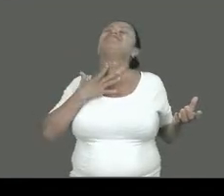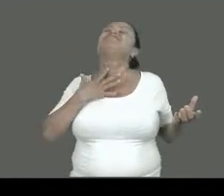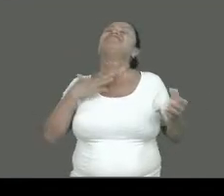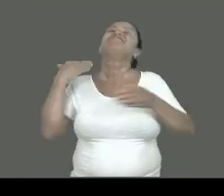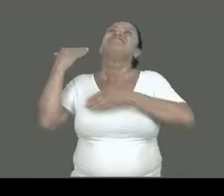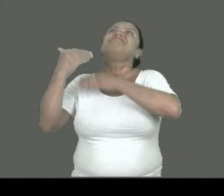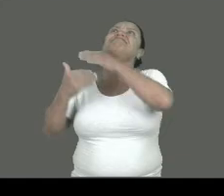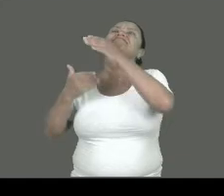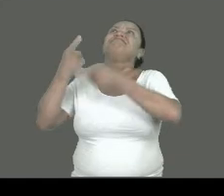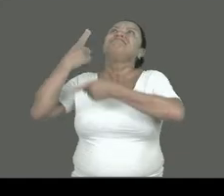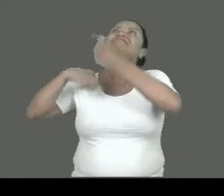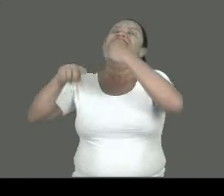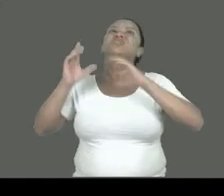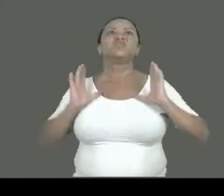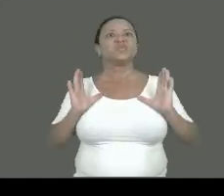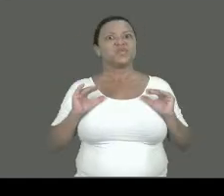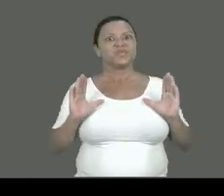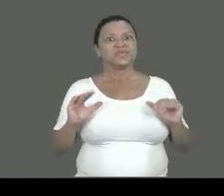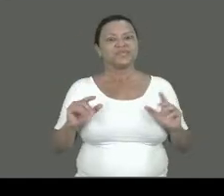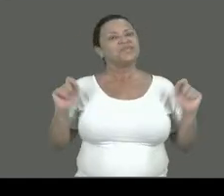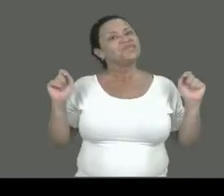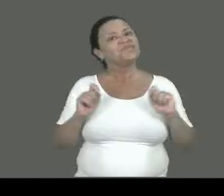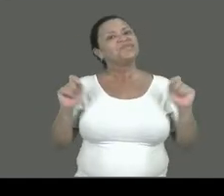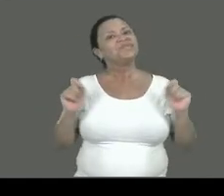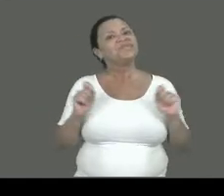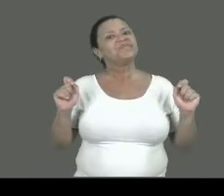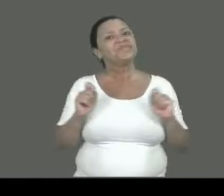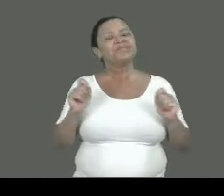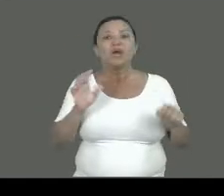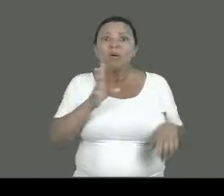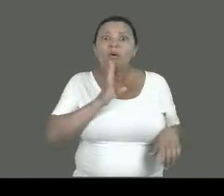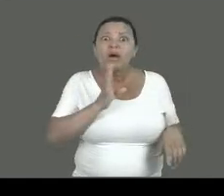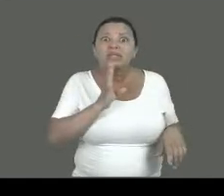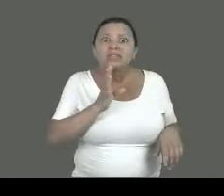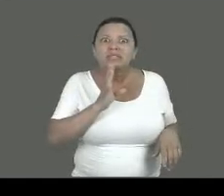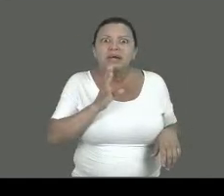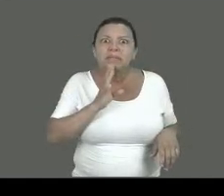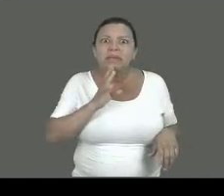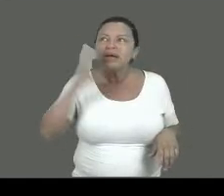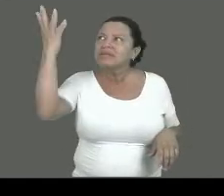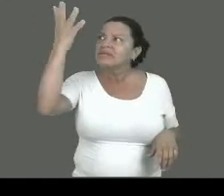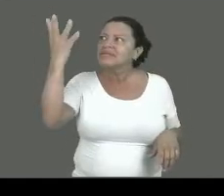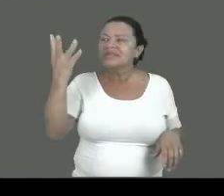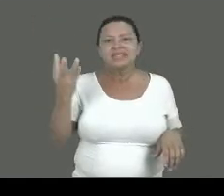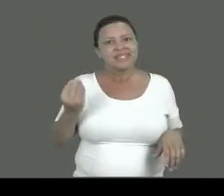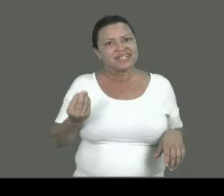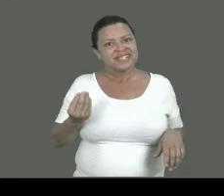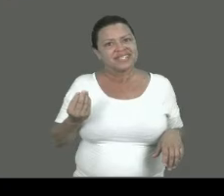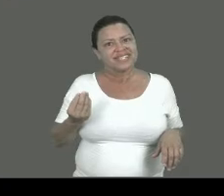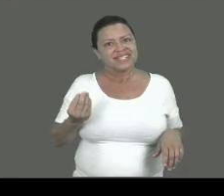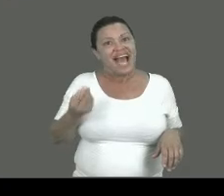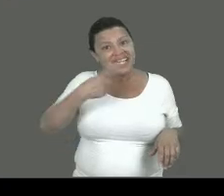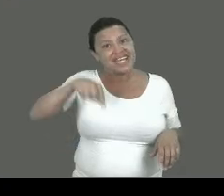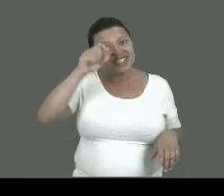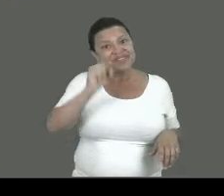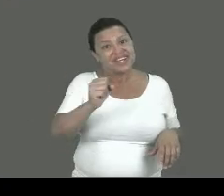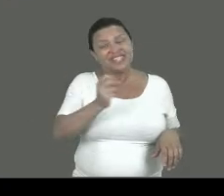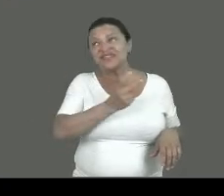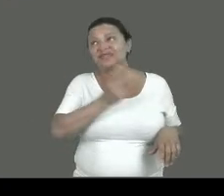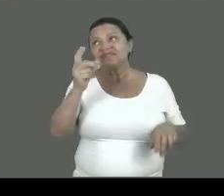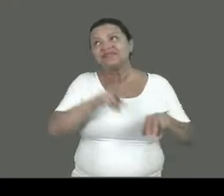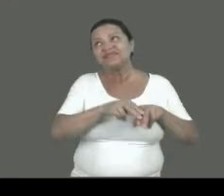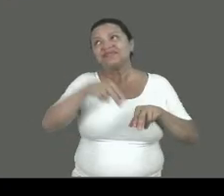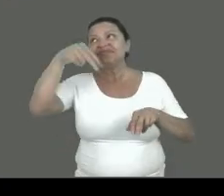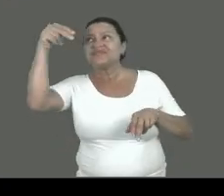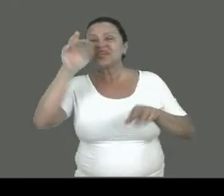evoluída, tão confortante, e com o reconhecimento da espiritualidade, que a gente vai poder partir sem